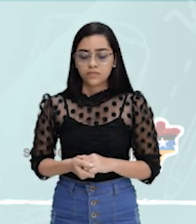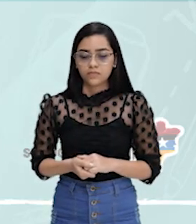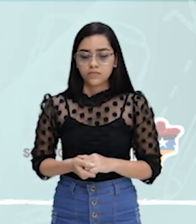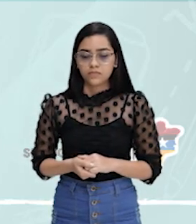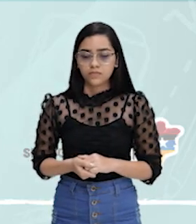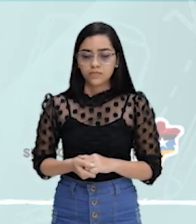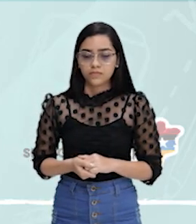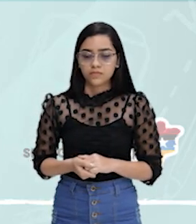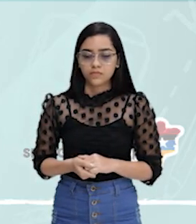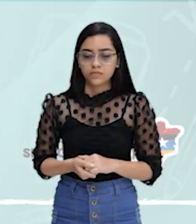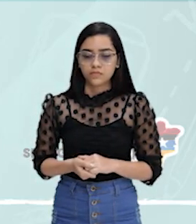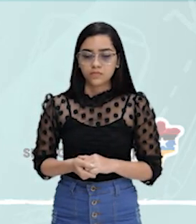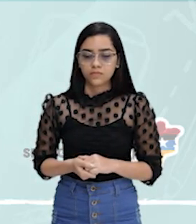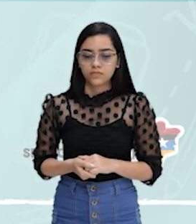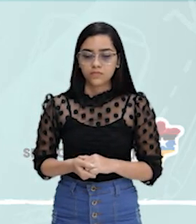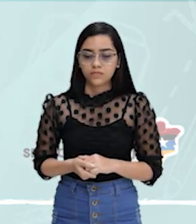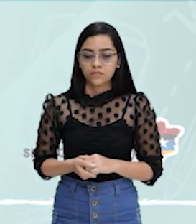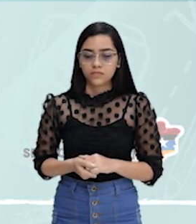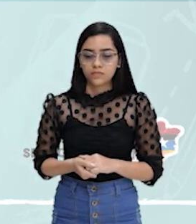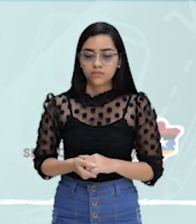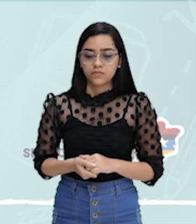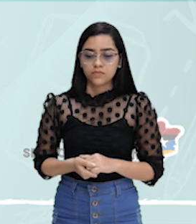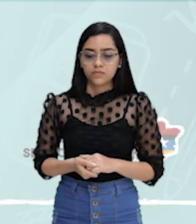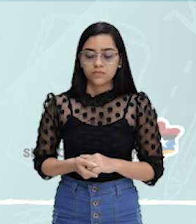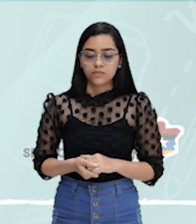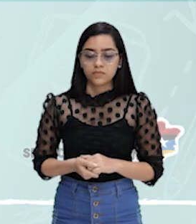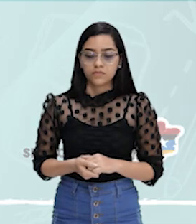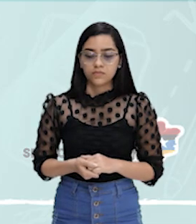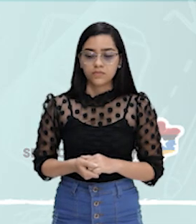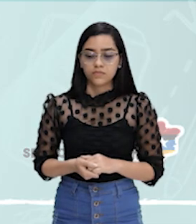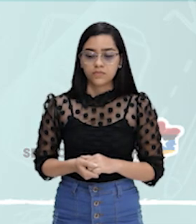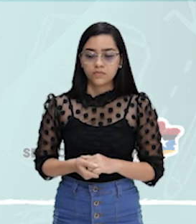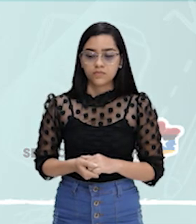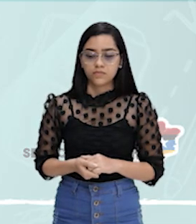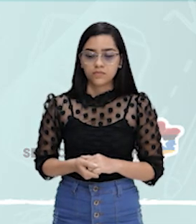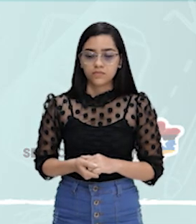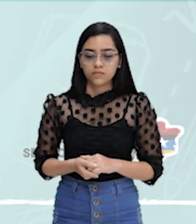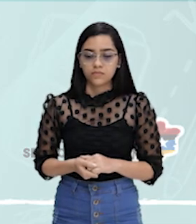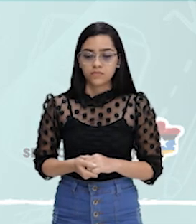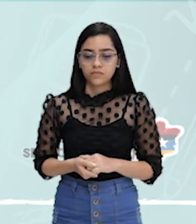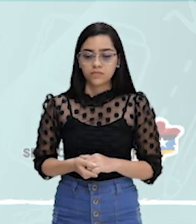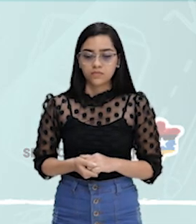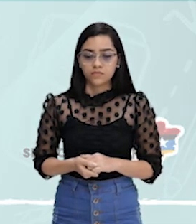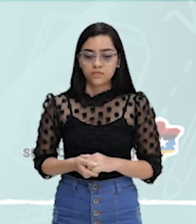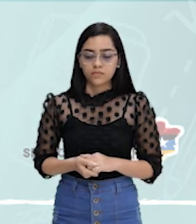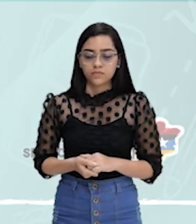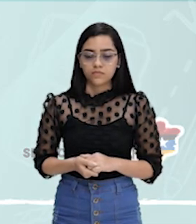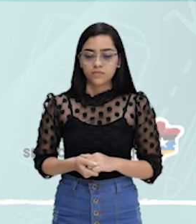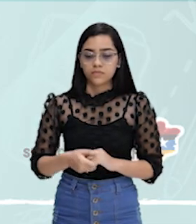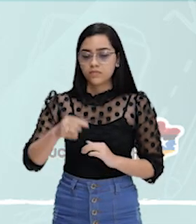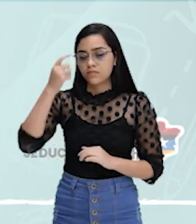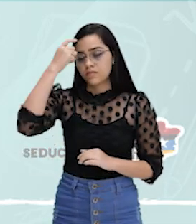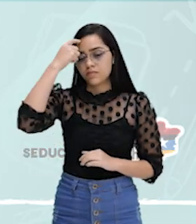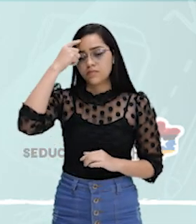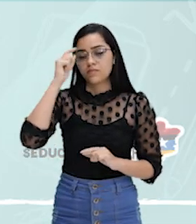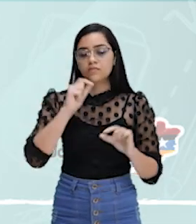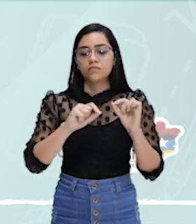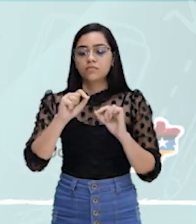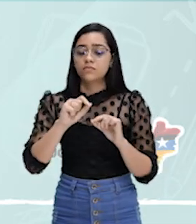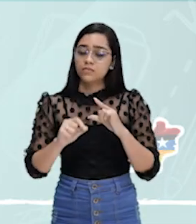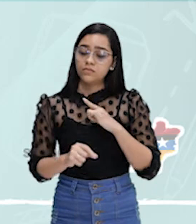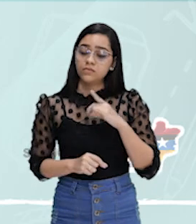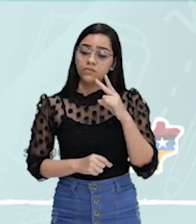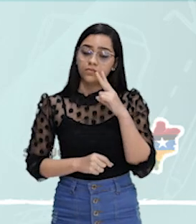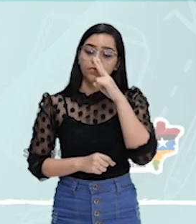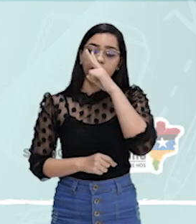em menor ou maior medida, com base na doutrina de segurança nacional, aquela ideia de que eles estavam no poder